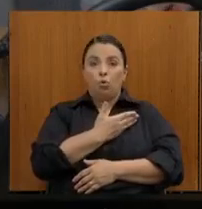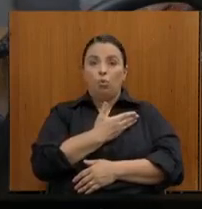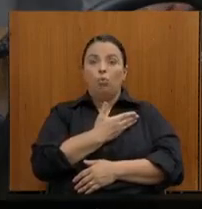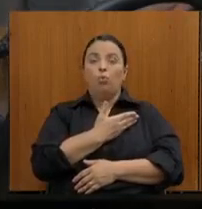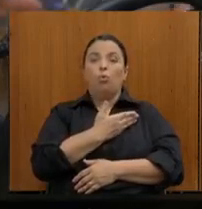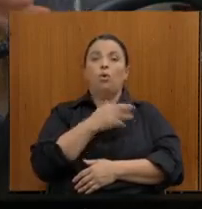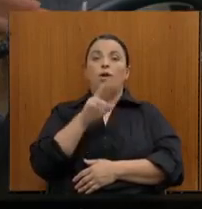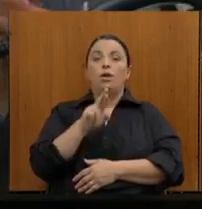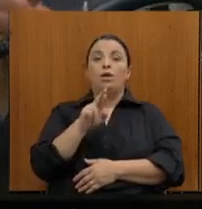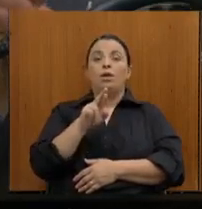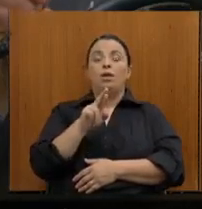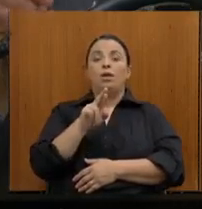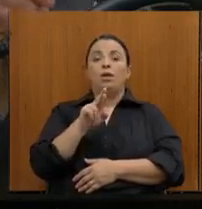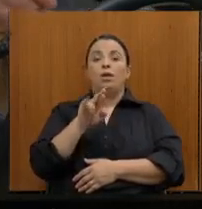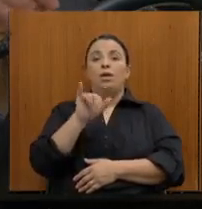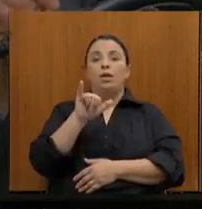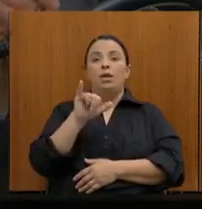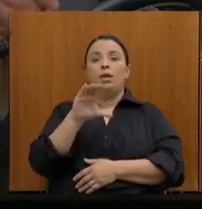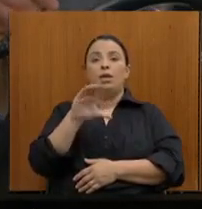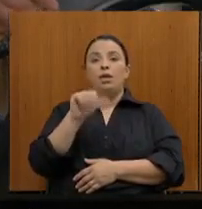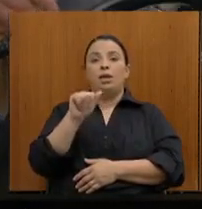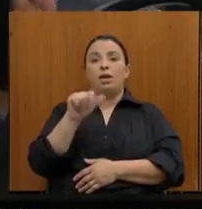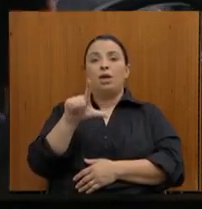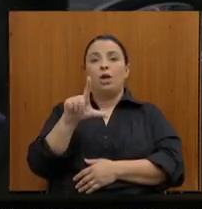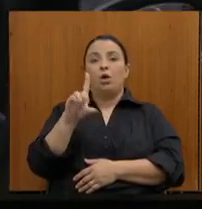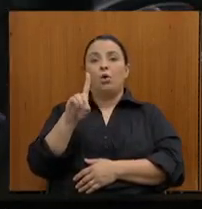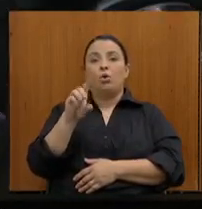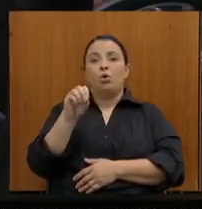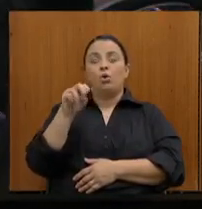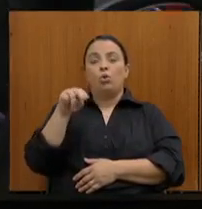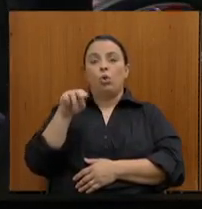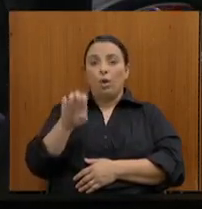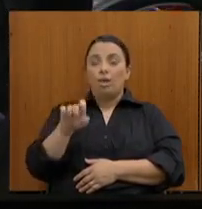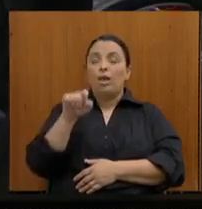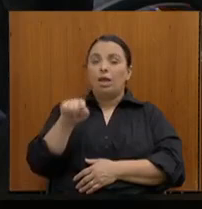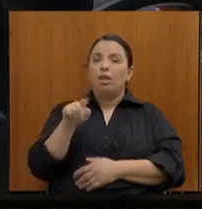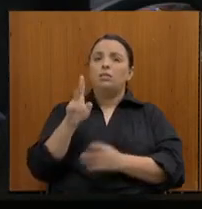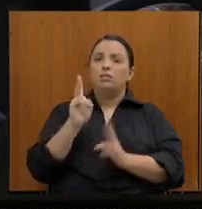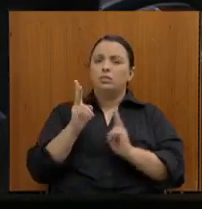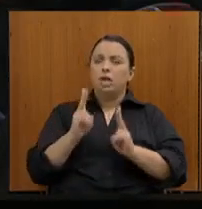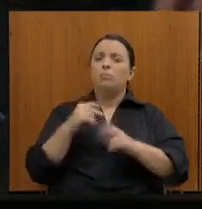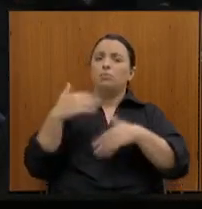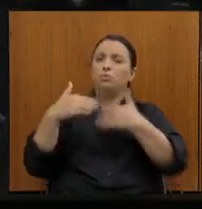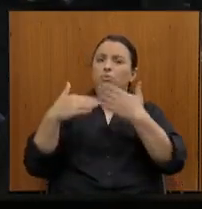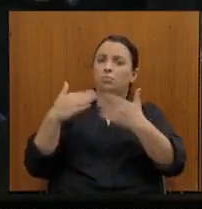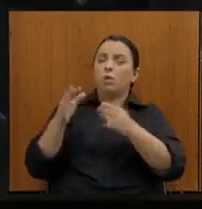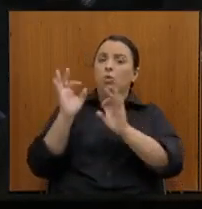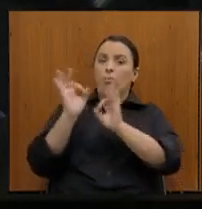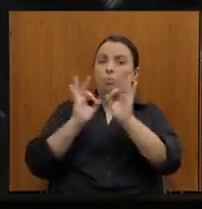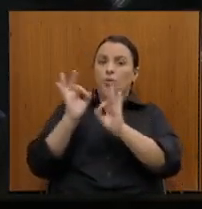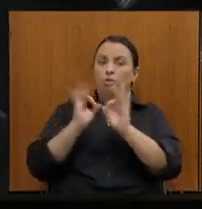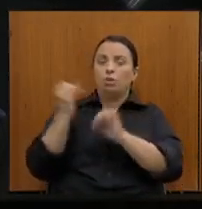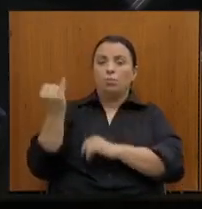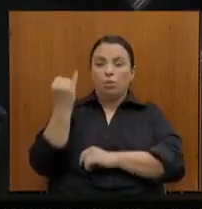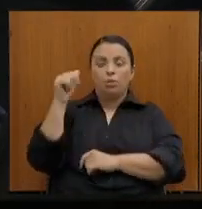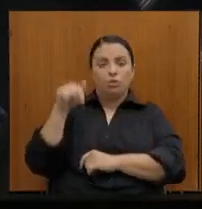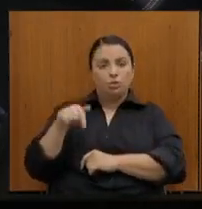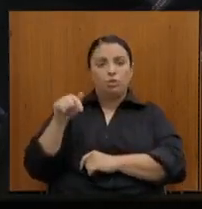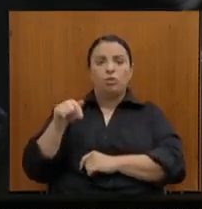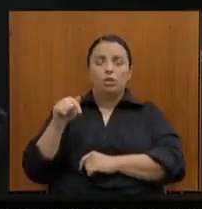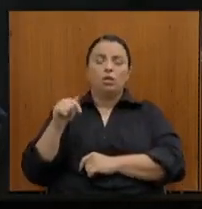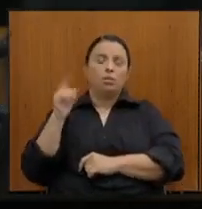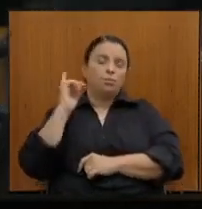ricaldoni Ailton ricaldoni que vem prestando desenvolvimento juntamente com seguir um projeto importante Minas Gerais